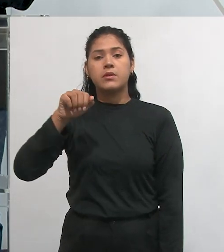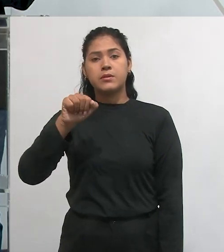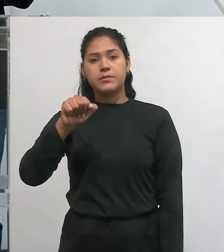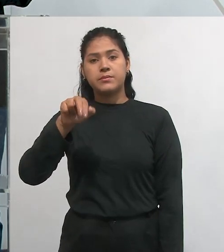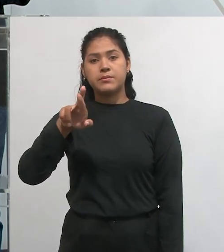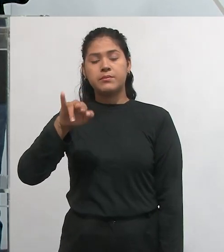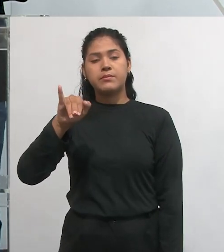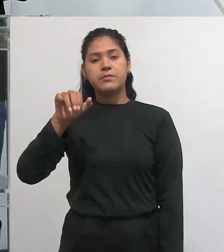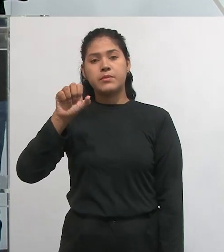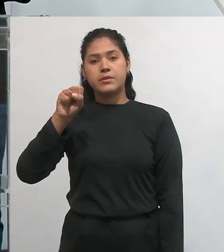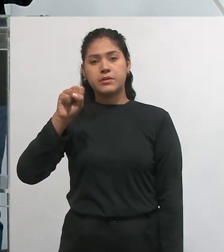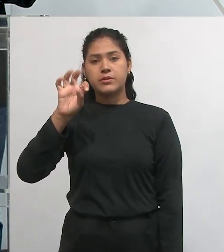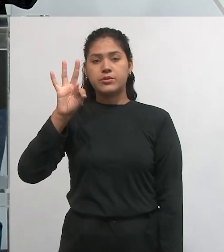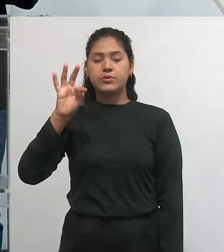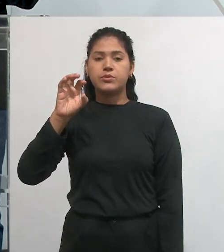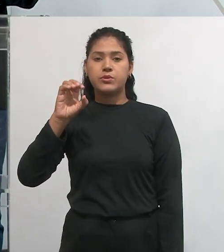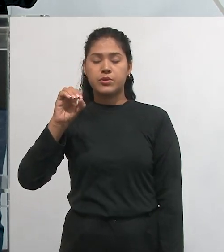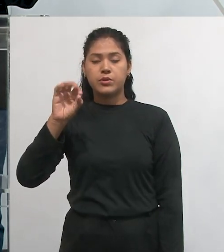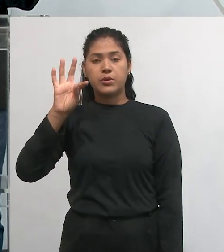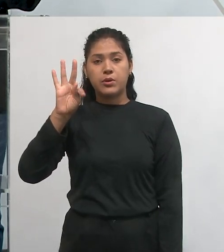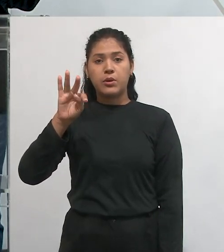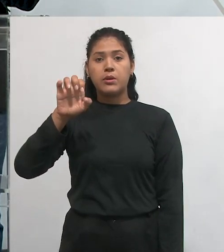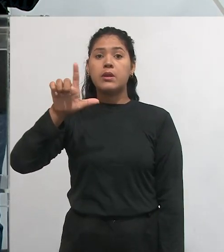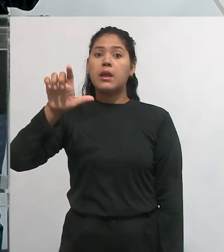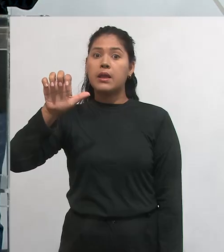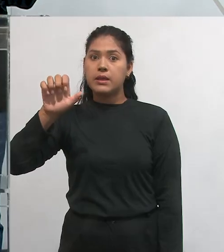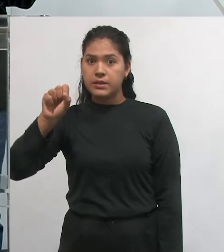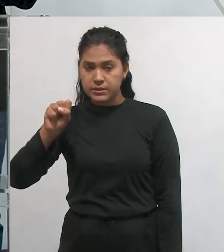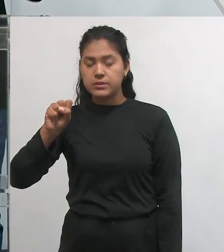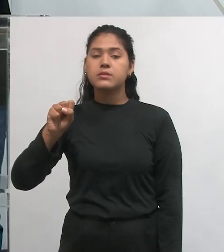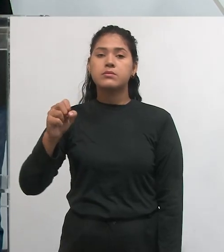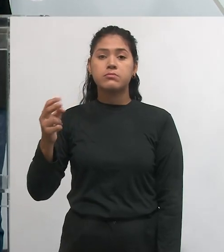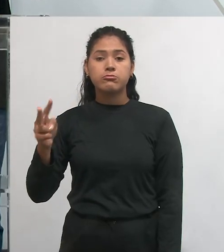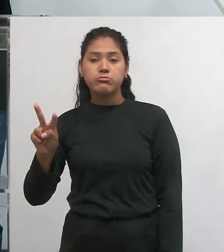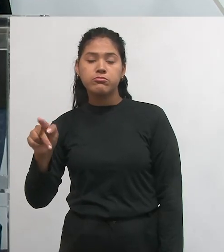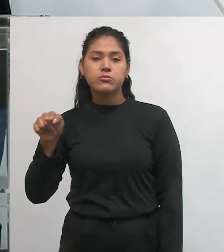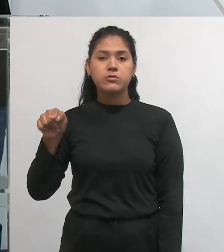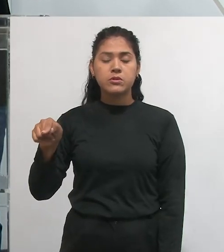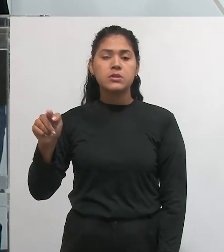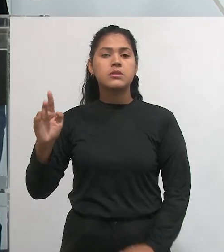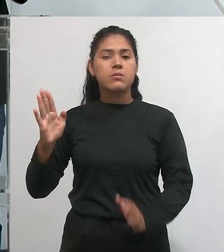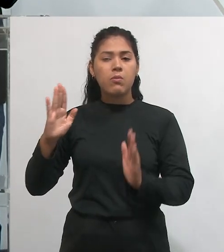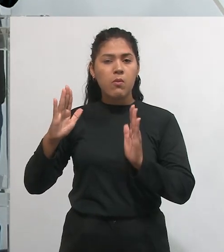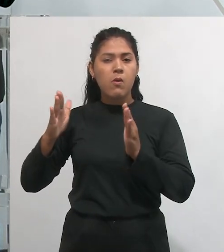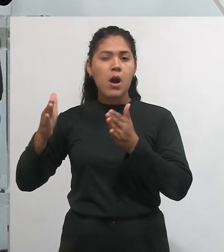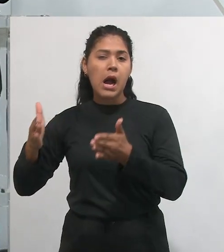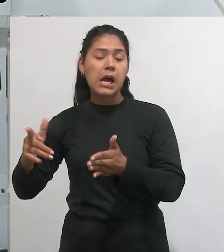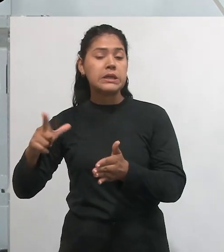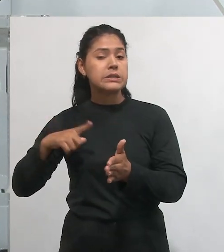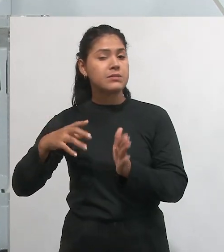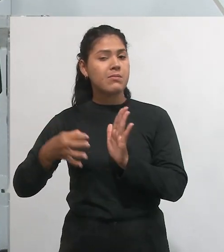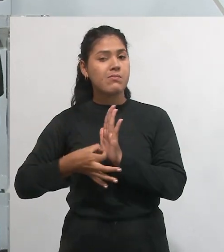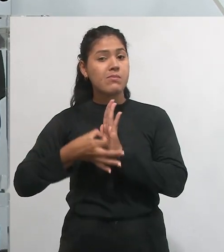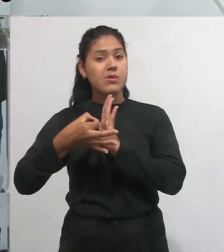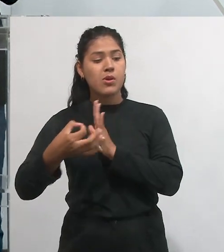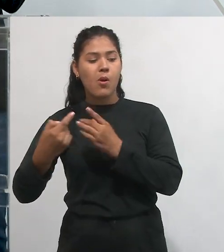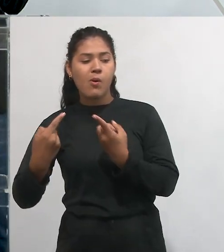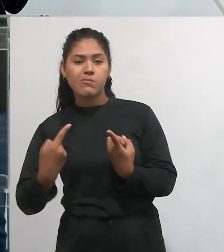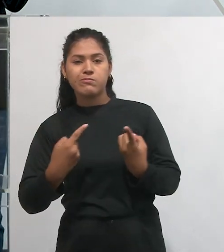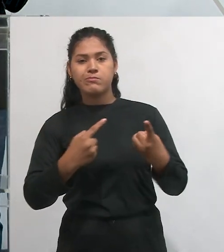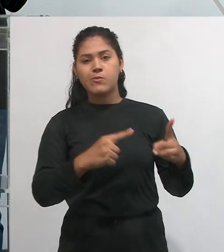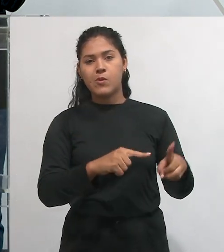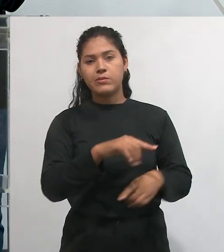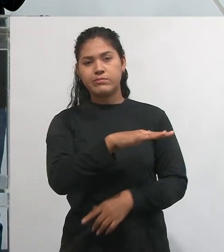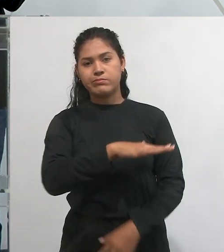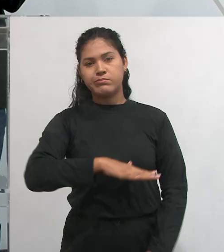que os sofistas eram amantes do espetáculo e não tinham compromisso com a verdade. E veja só, quando nós falamos de